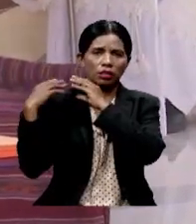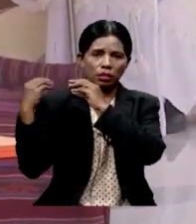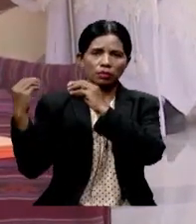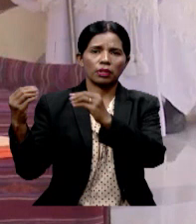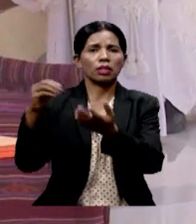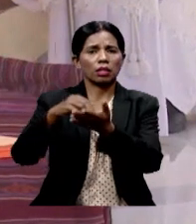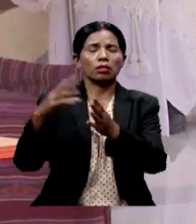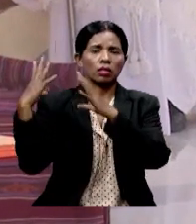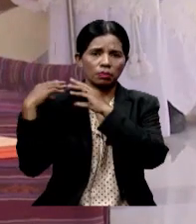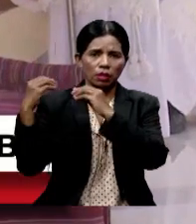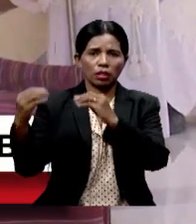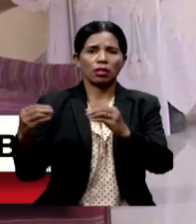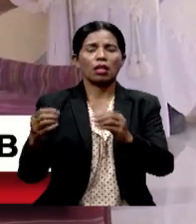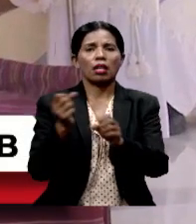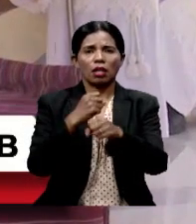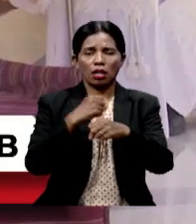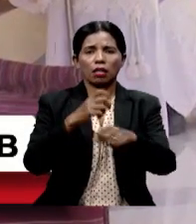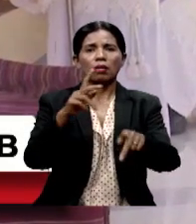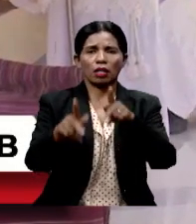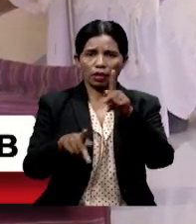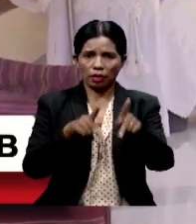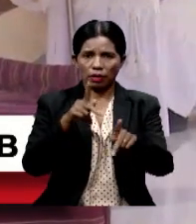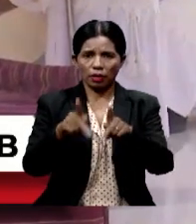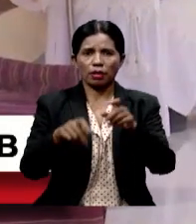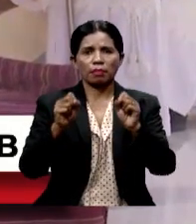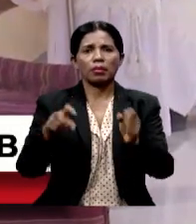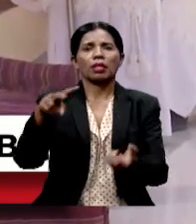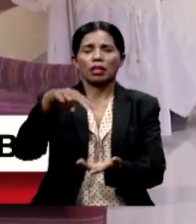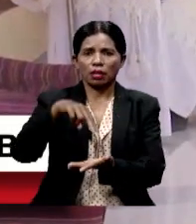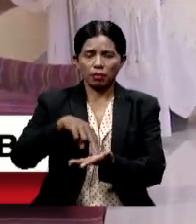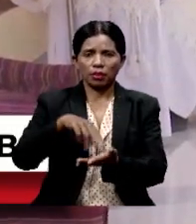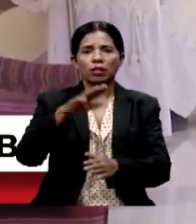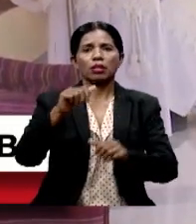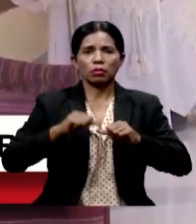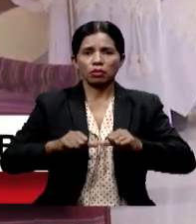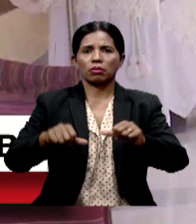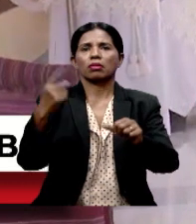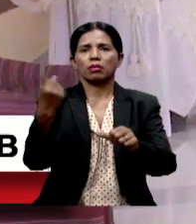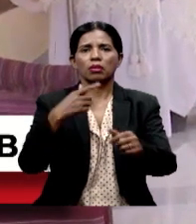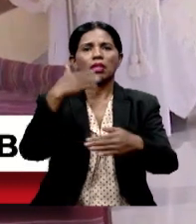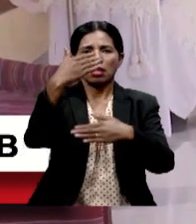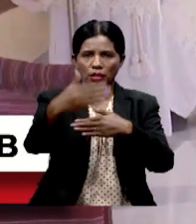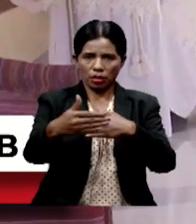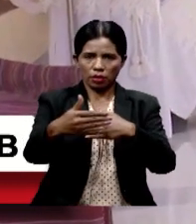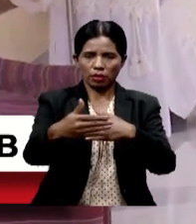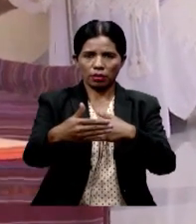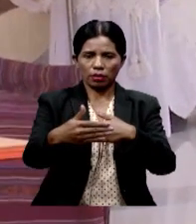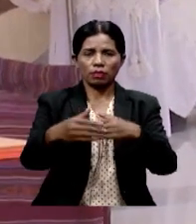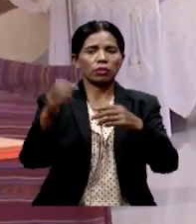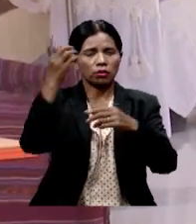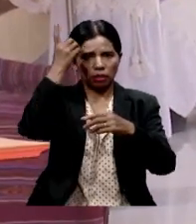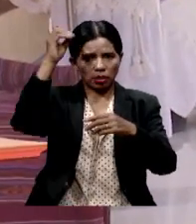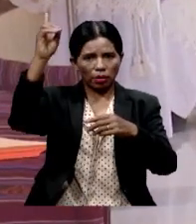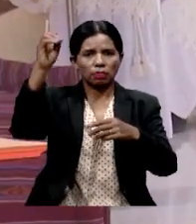esperança. Makhalu emanebe emabel hamri launa fatin hakat ba oin hodimehi ba